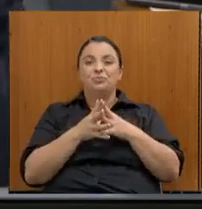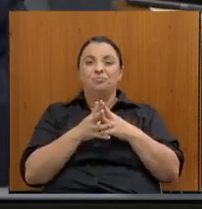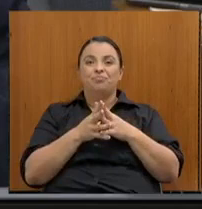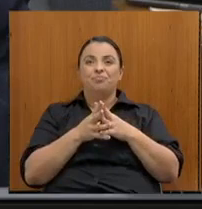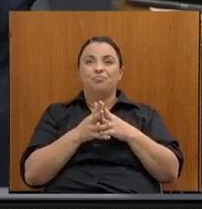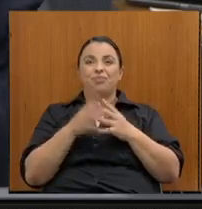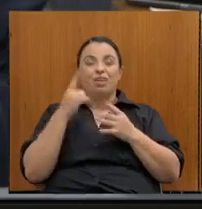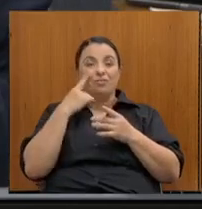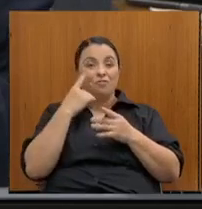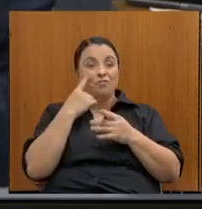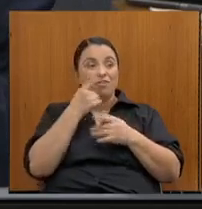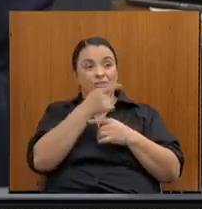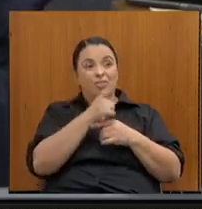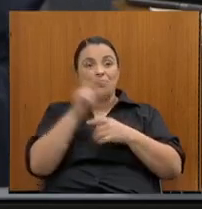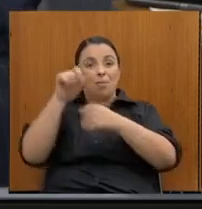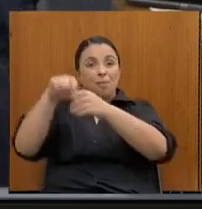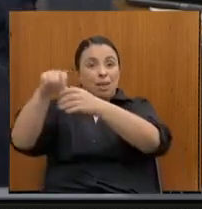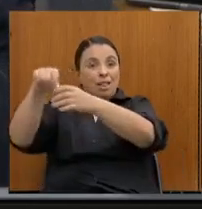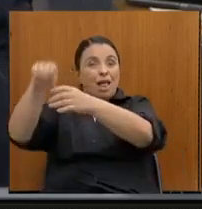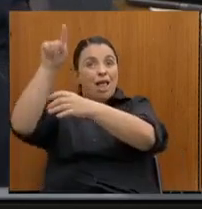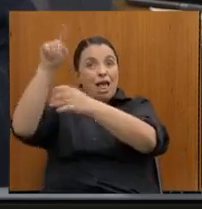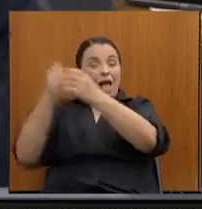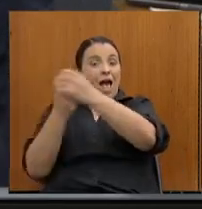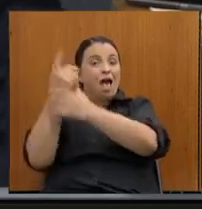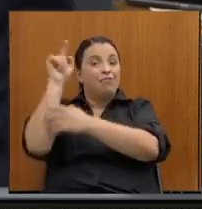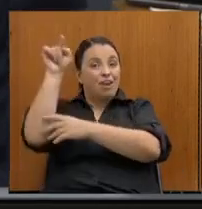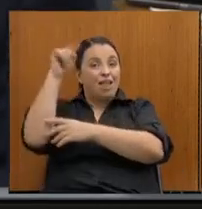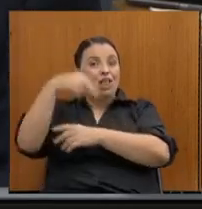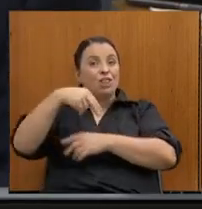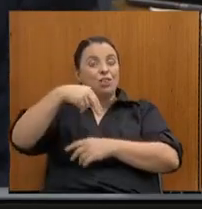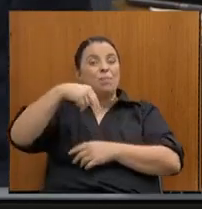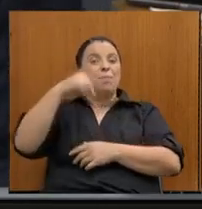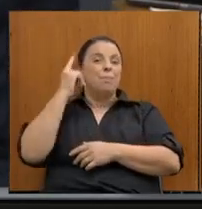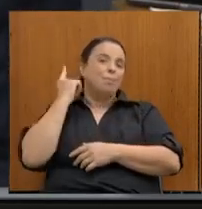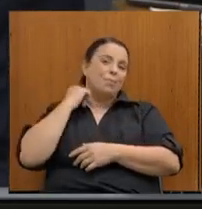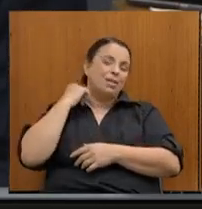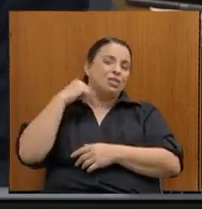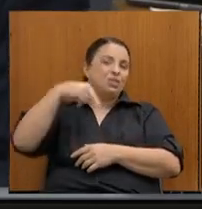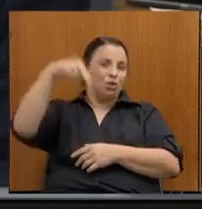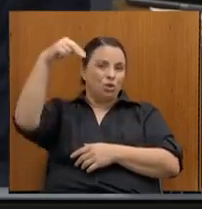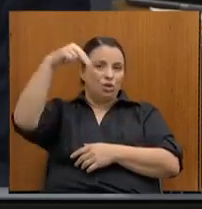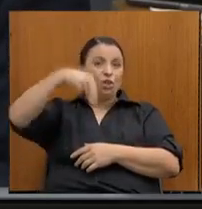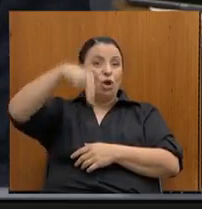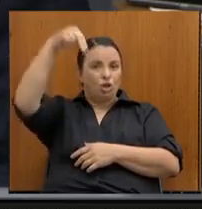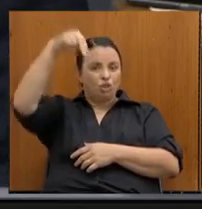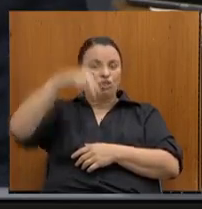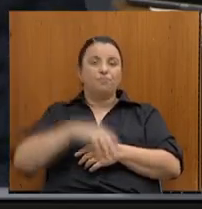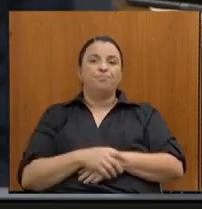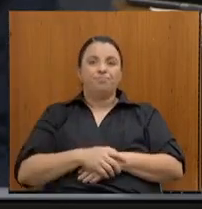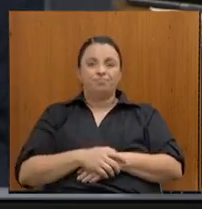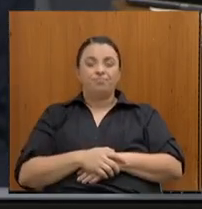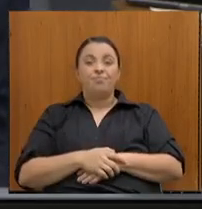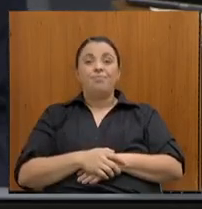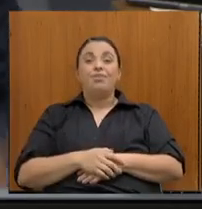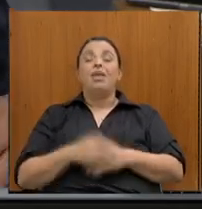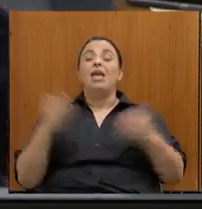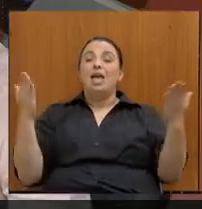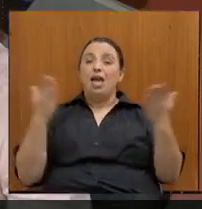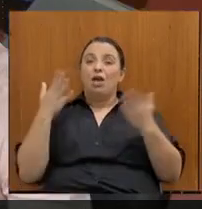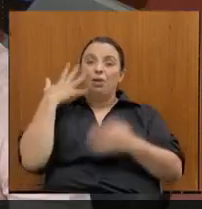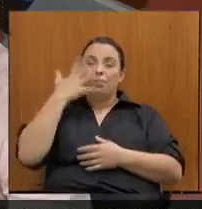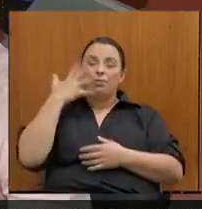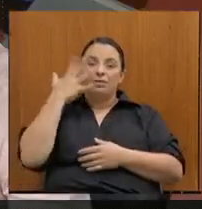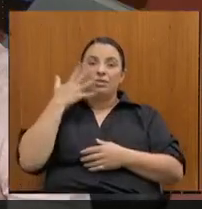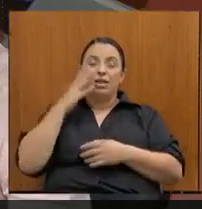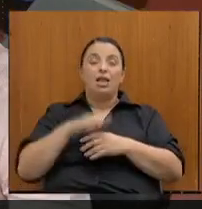plantando essas lá na norte de Minas vá lá o próximo favor Muito bem nós teremos agora a participação da